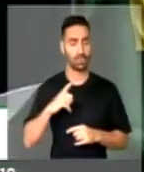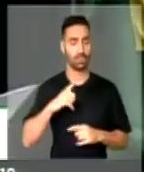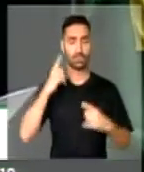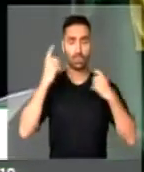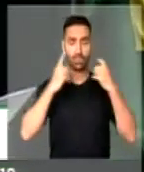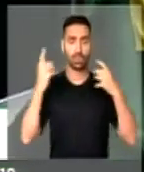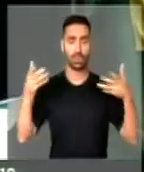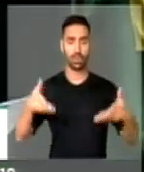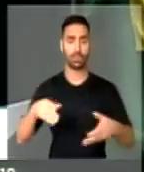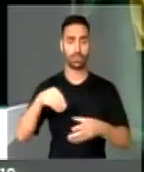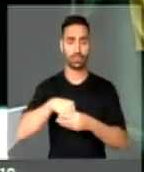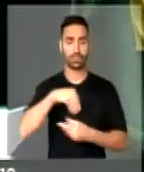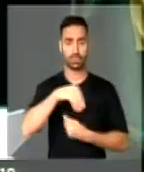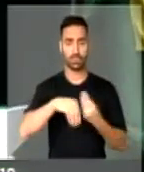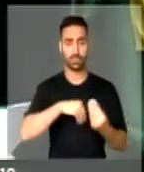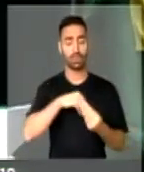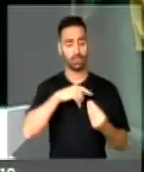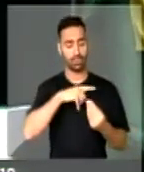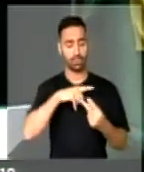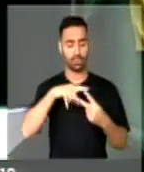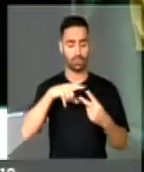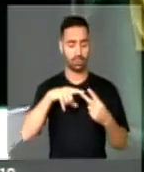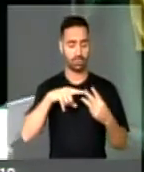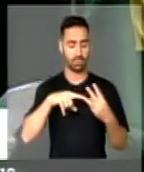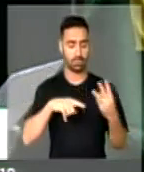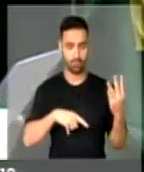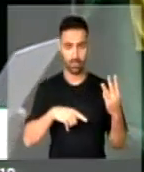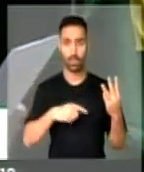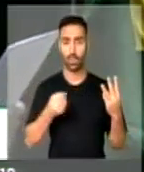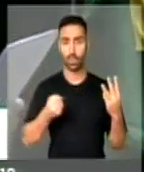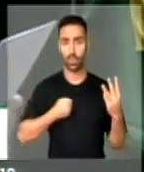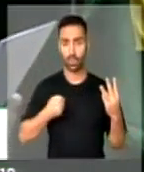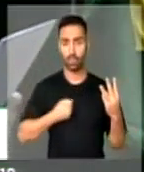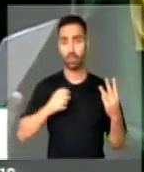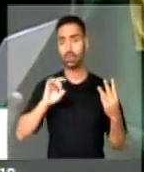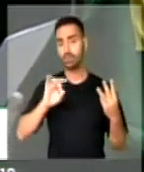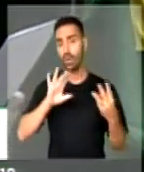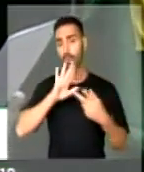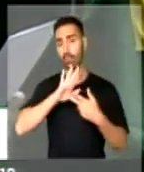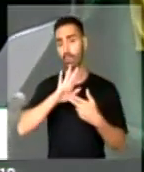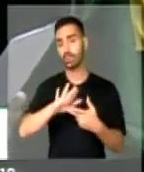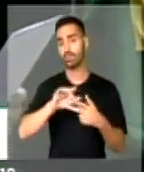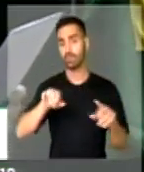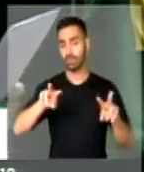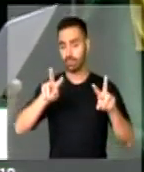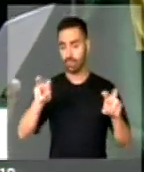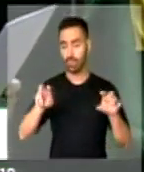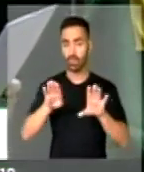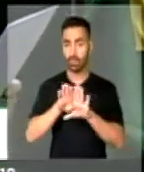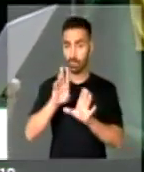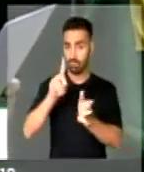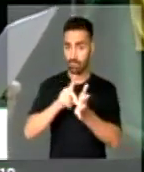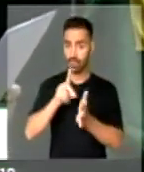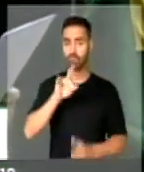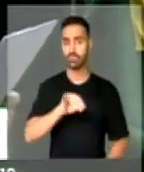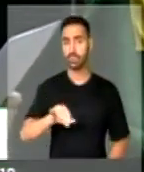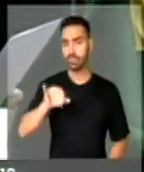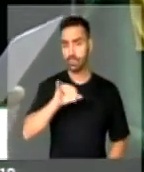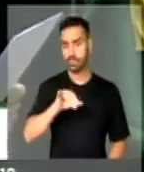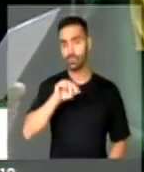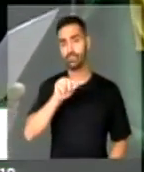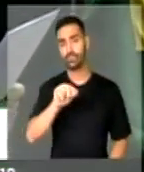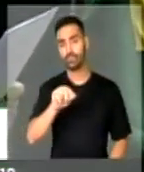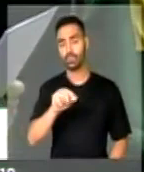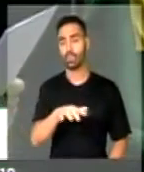nisso. Quero dar 2 ou 3 números aqui só para ilustrar esse tema e a sua importância. A área